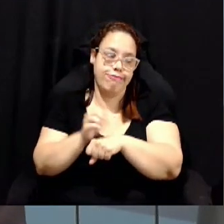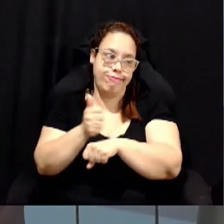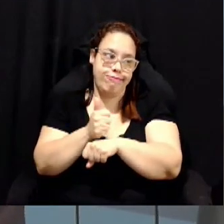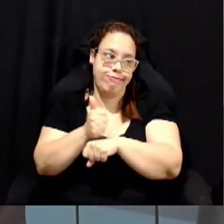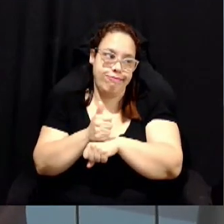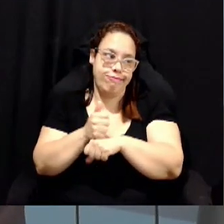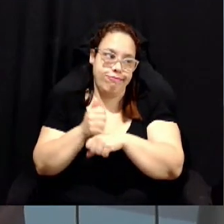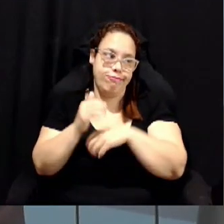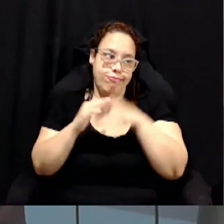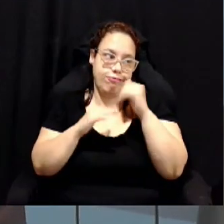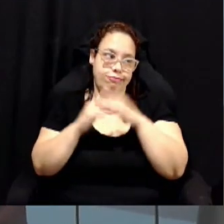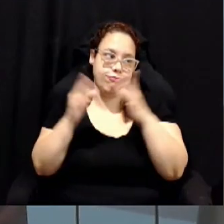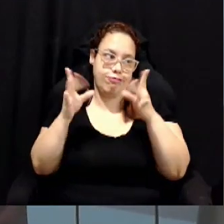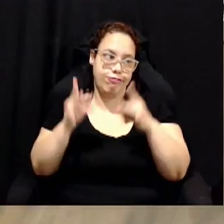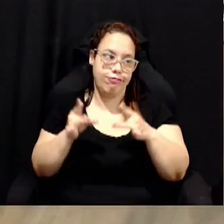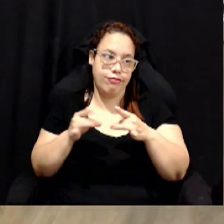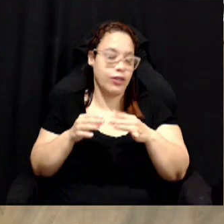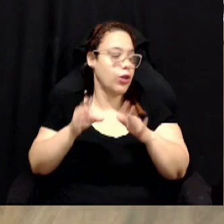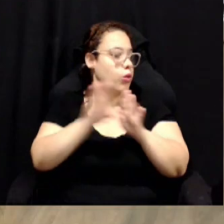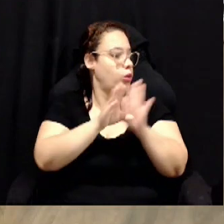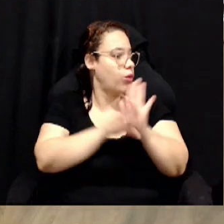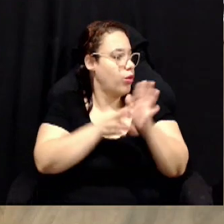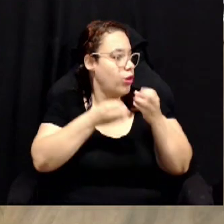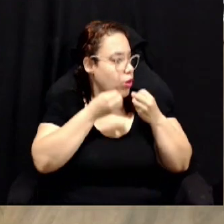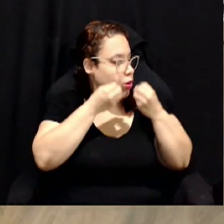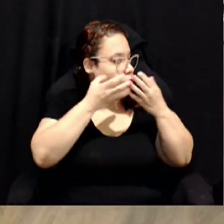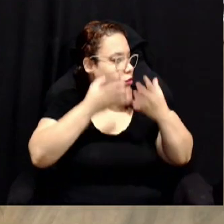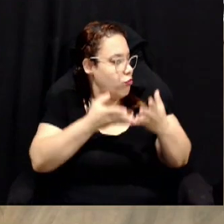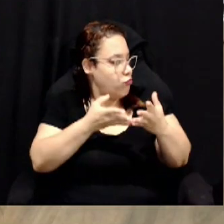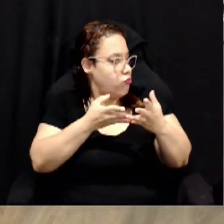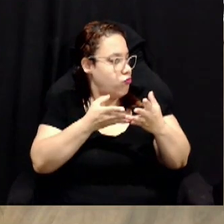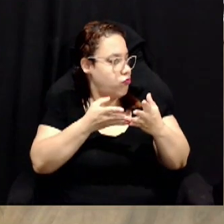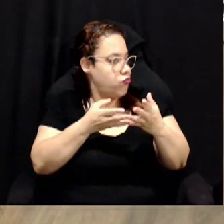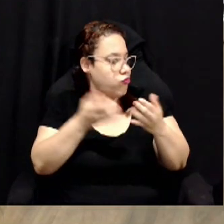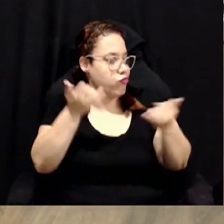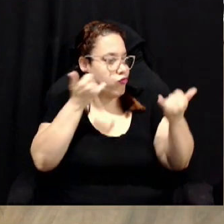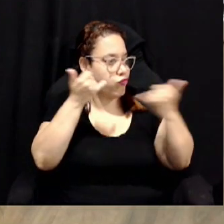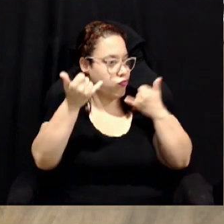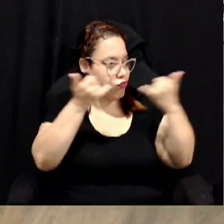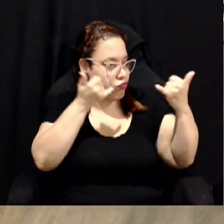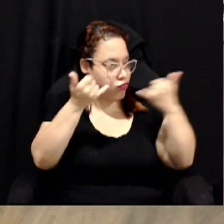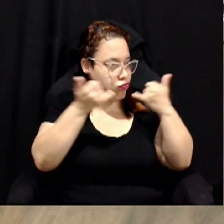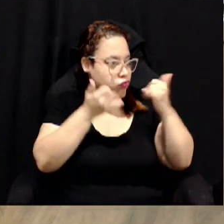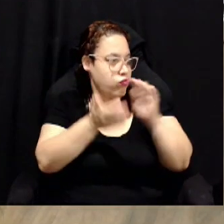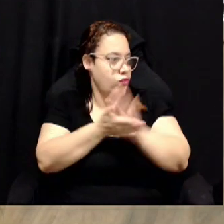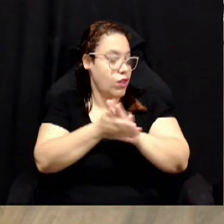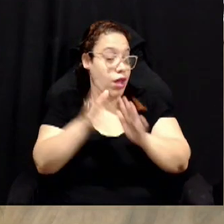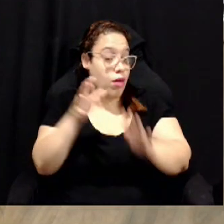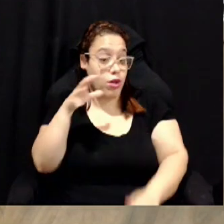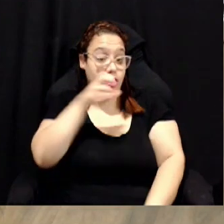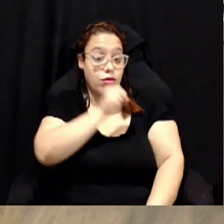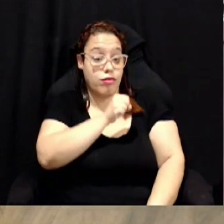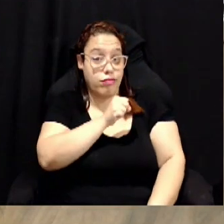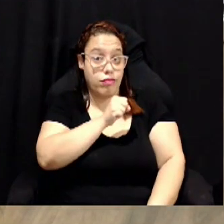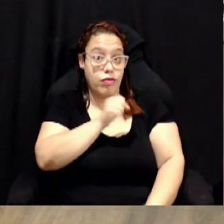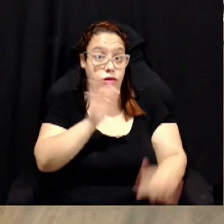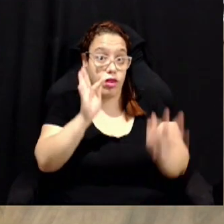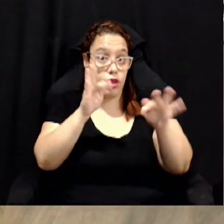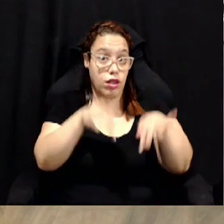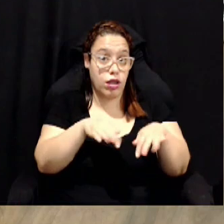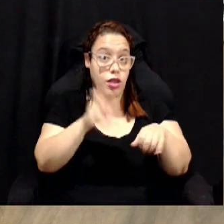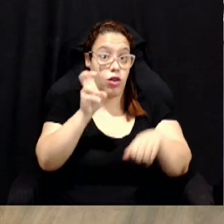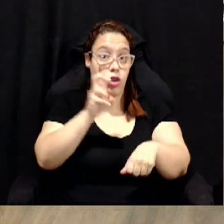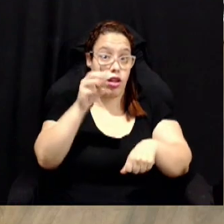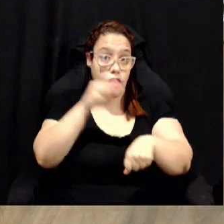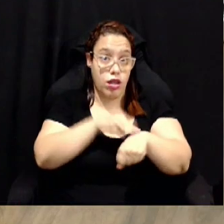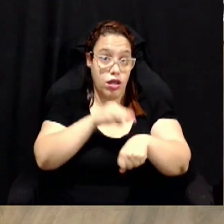né? Programa bom, é programa com muitas informações, passou muito rápido, reta final. A gente tem 5 minutos, mas ainda